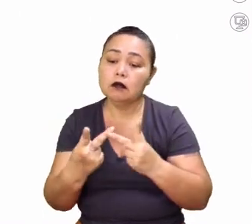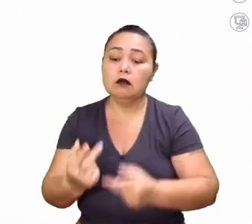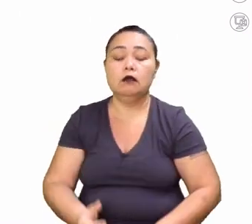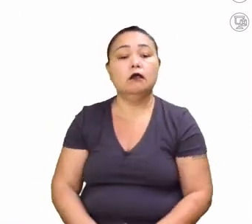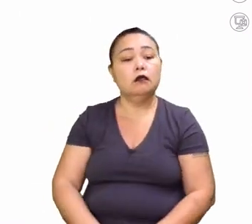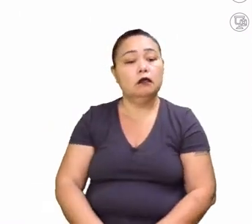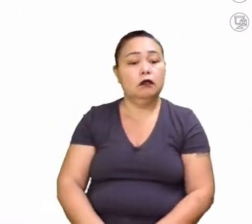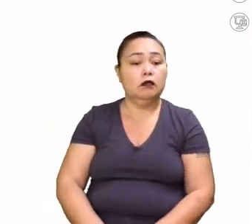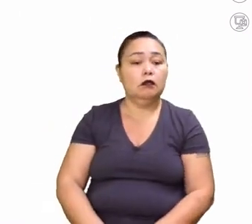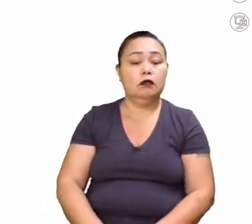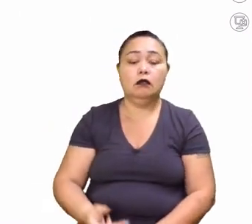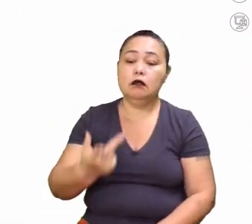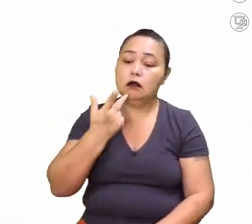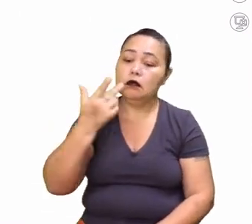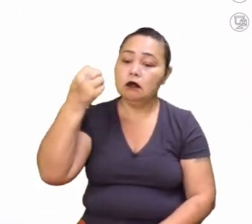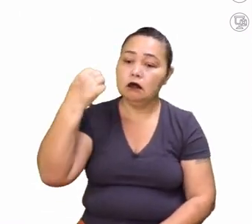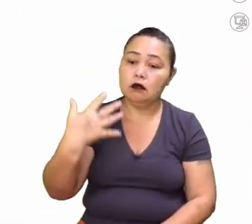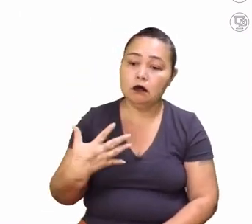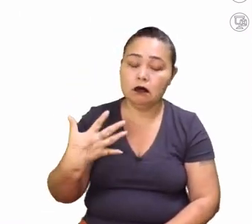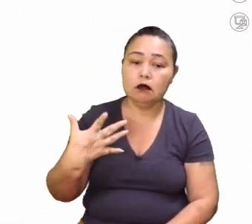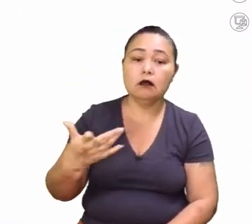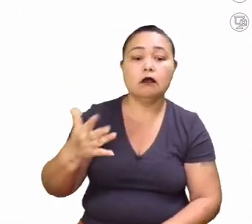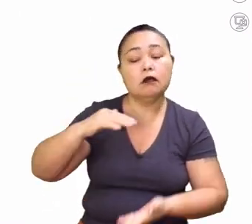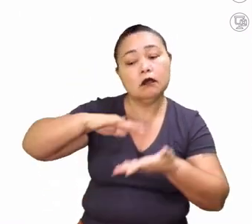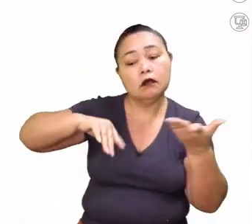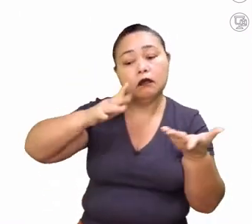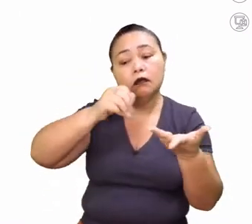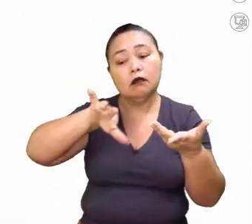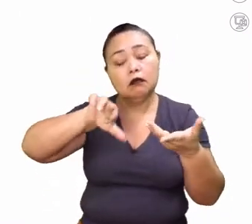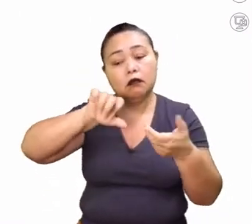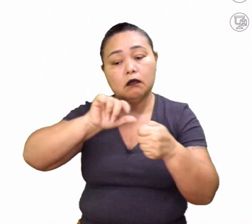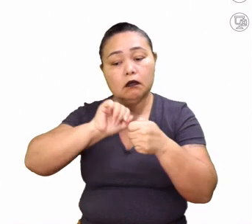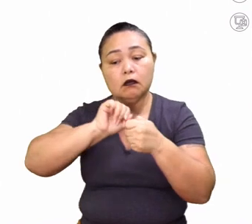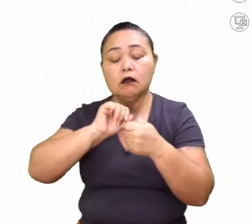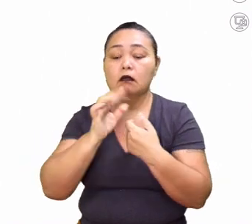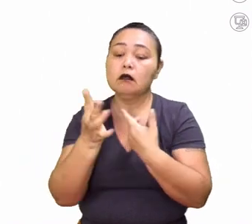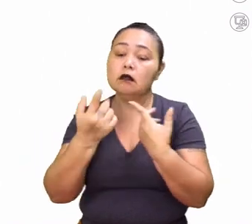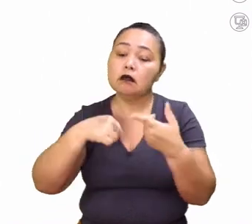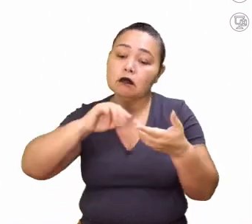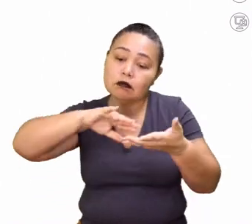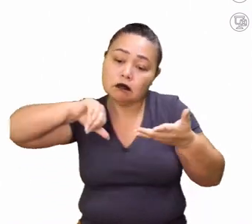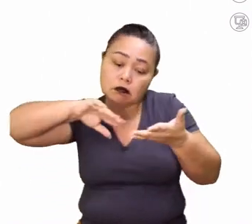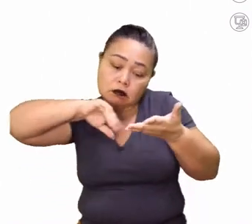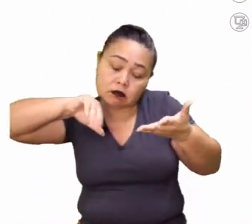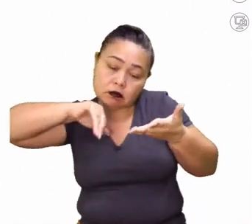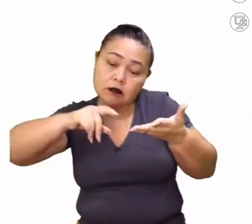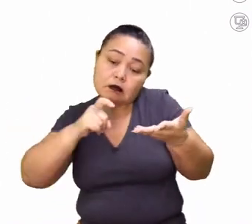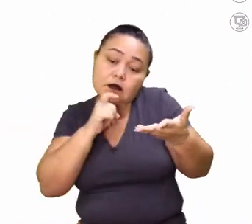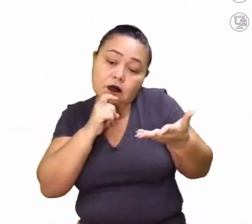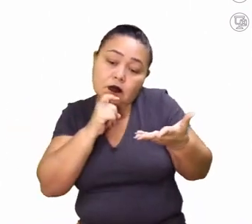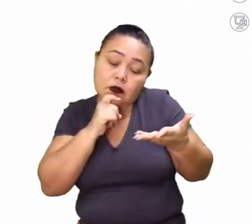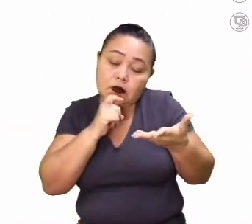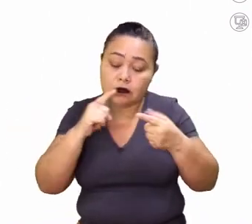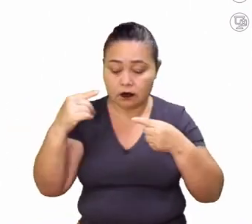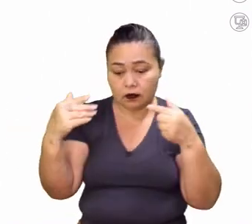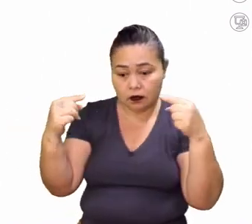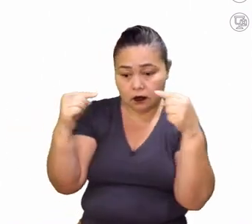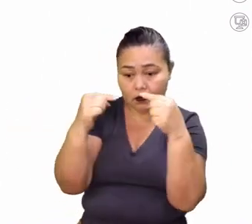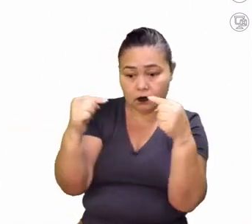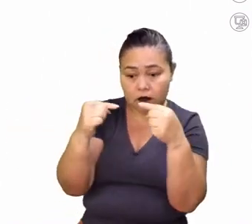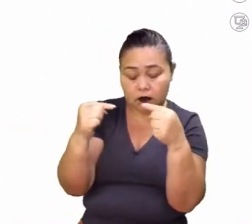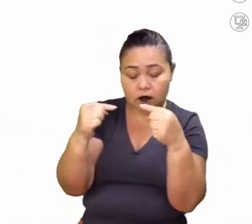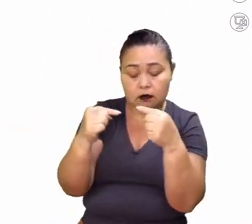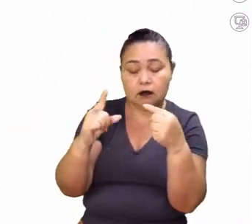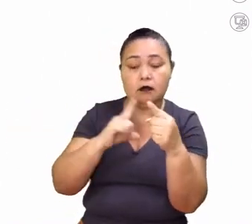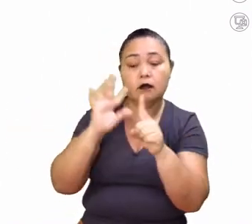volume que eu falei para vocês aí é o calor retirado da fonte quente e a parte rejeitada paraa fonte fria são proporcionais